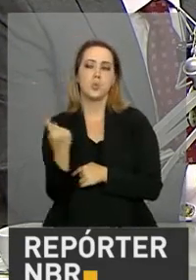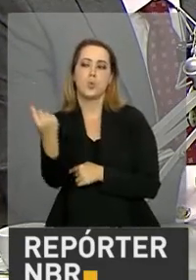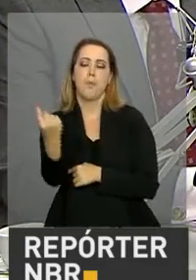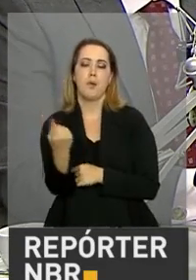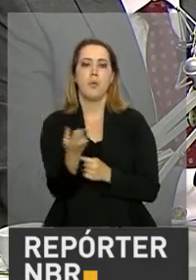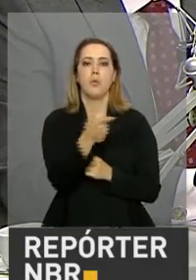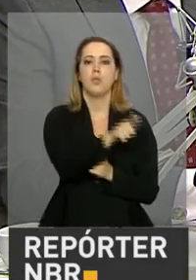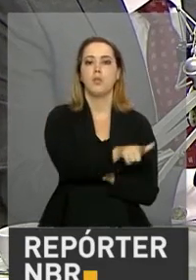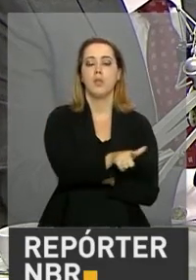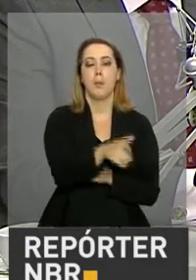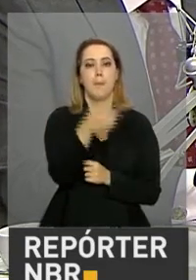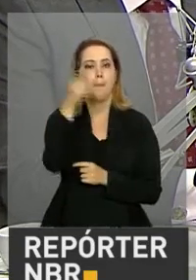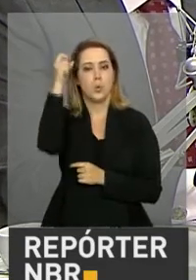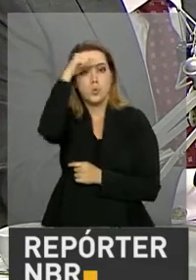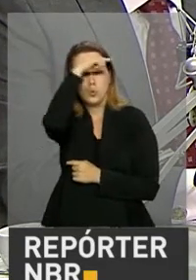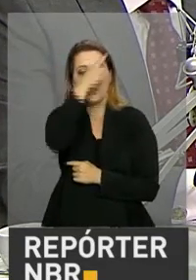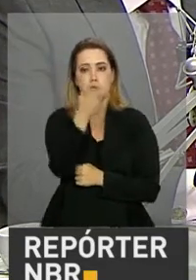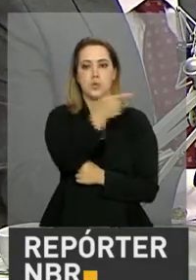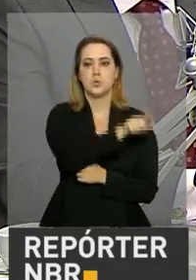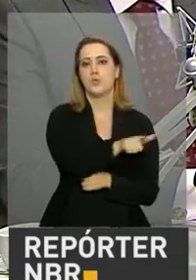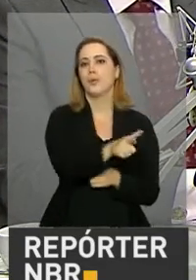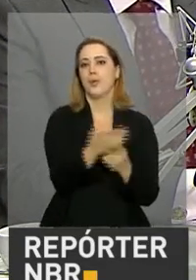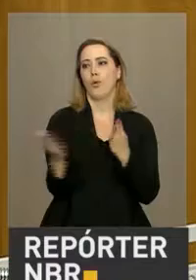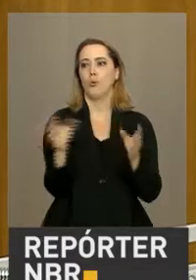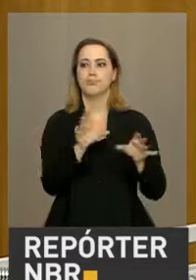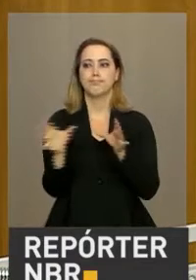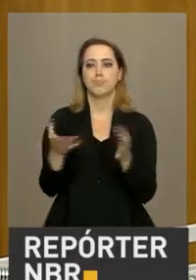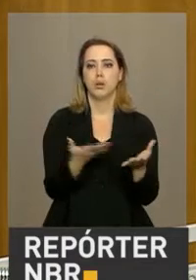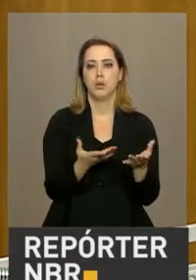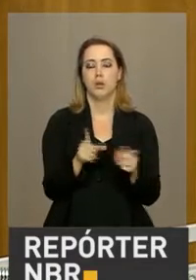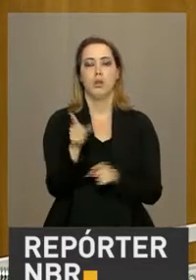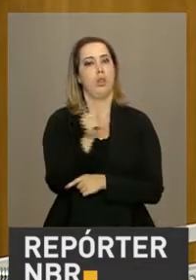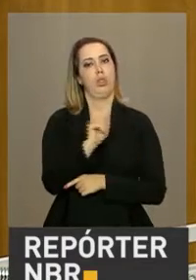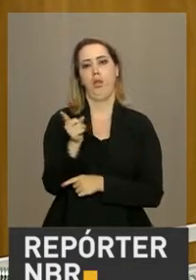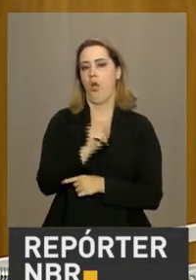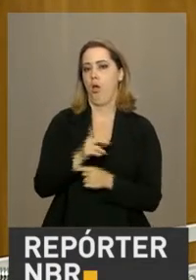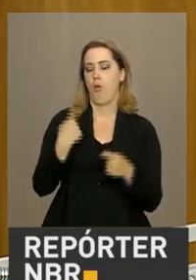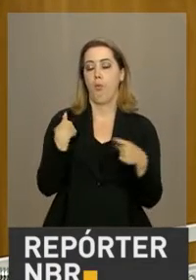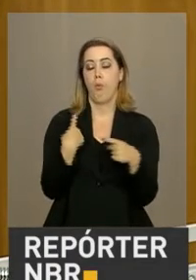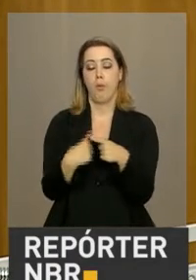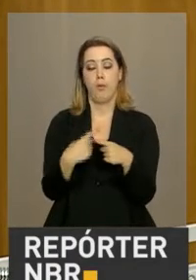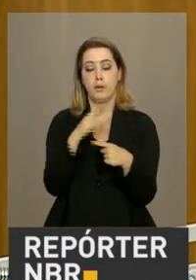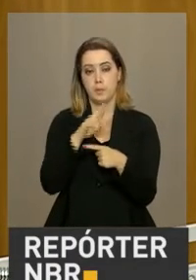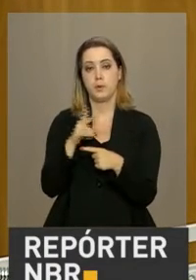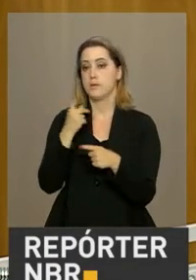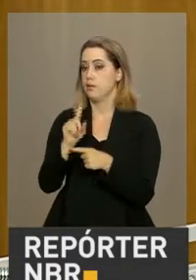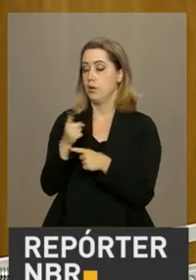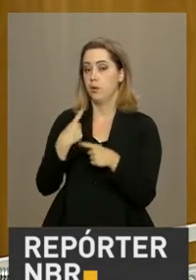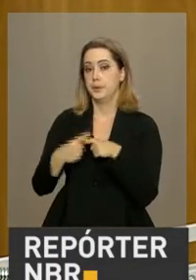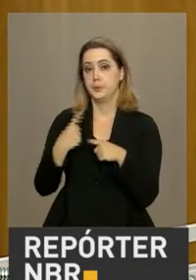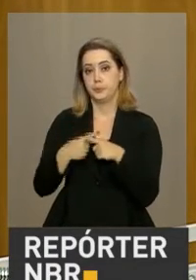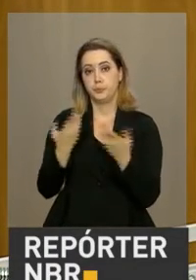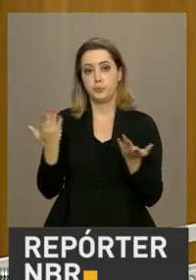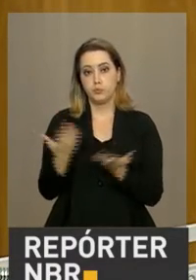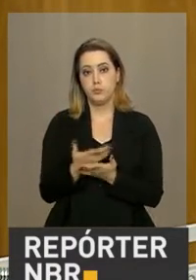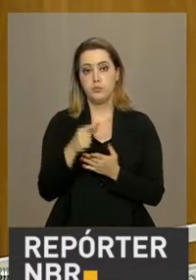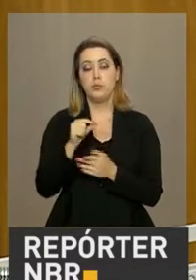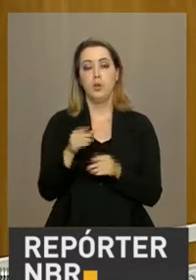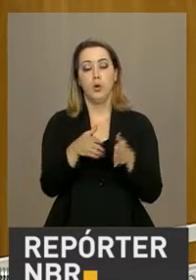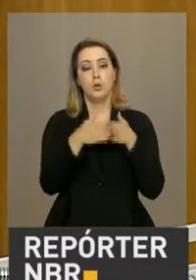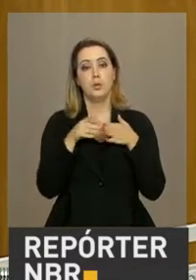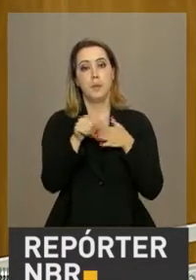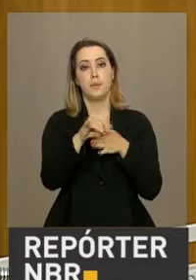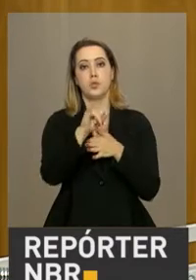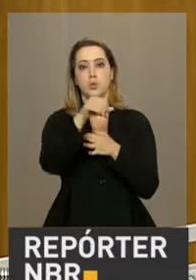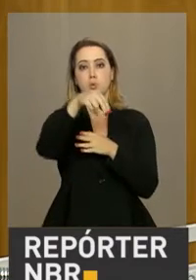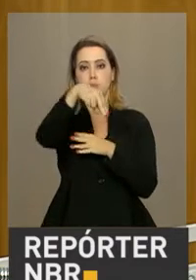difícil pra outra não porque tecnicamente a parte inclusive daquilo que é demandado pelo próprio